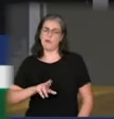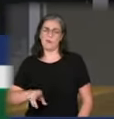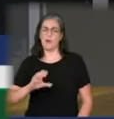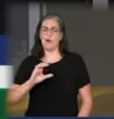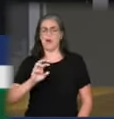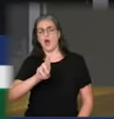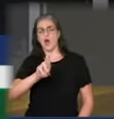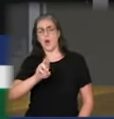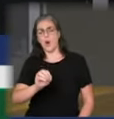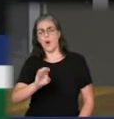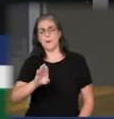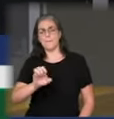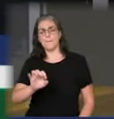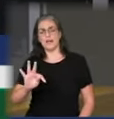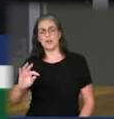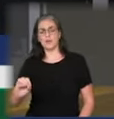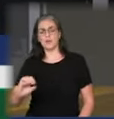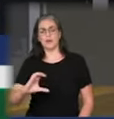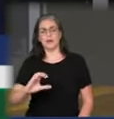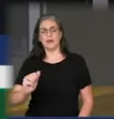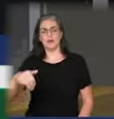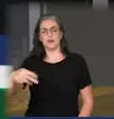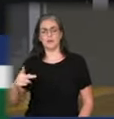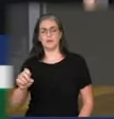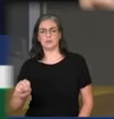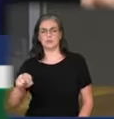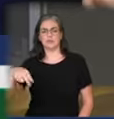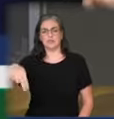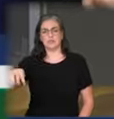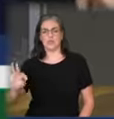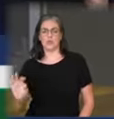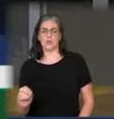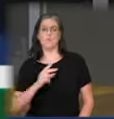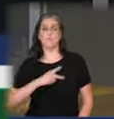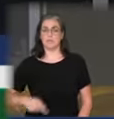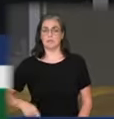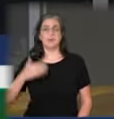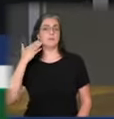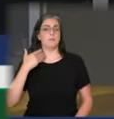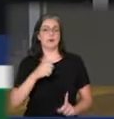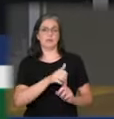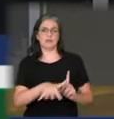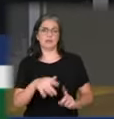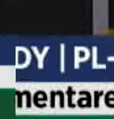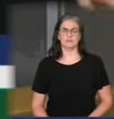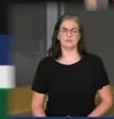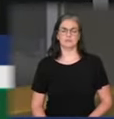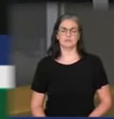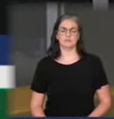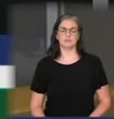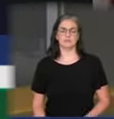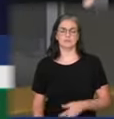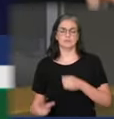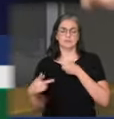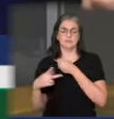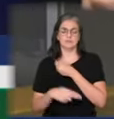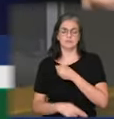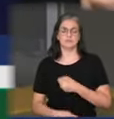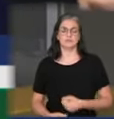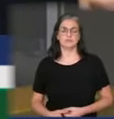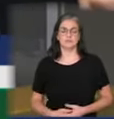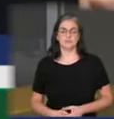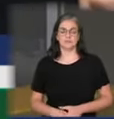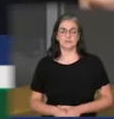o melhor presidente do Banco Central, inclusive reconhecido internacionalmente. O que ele vem